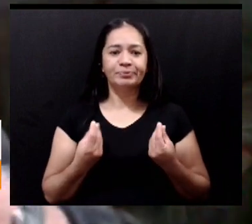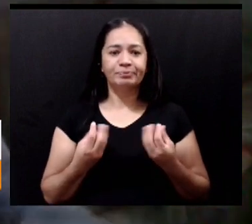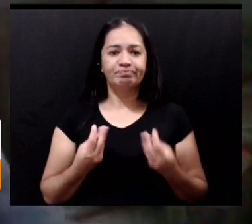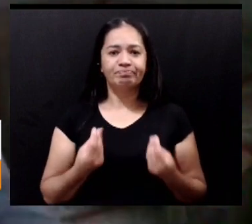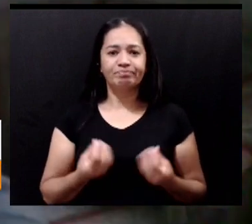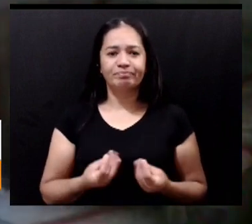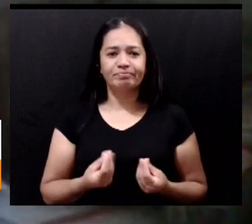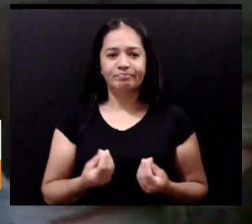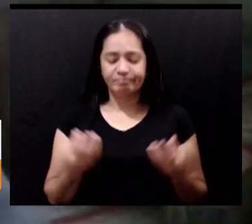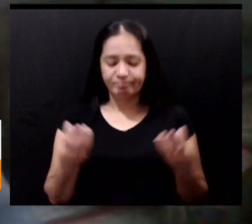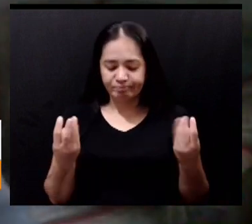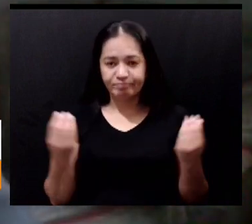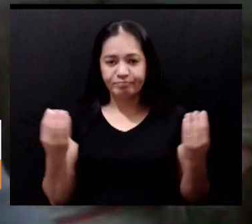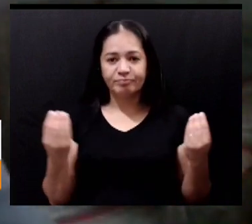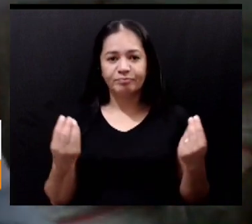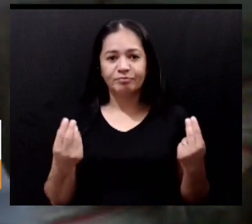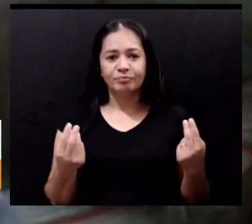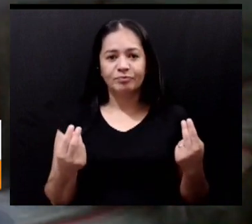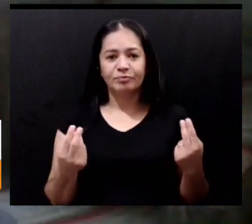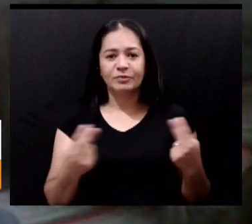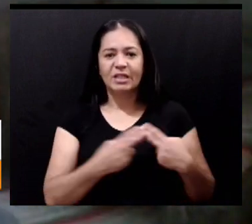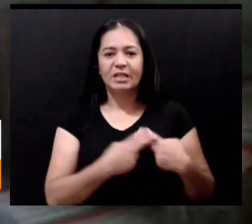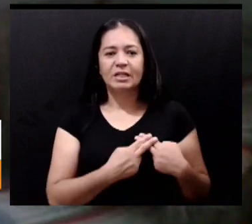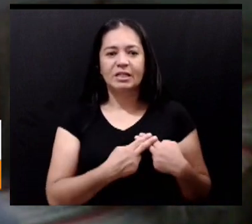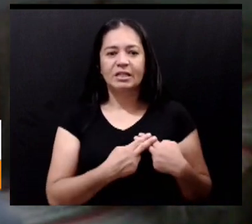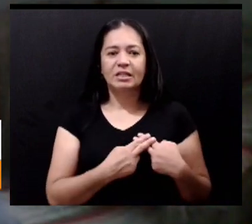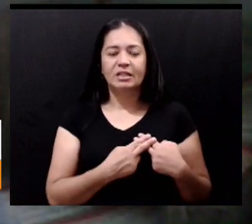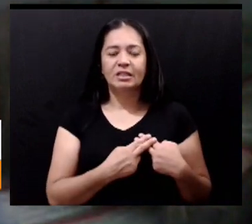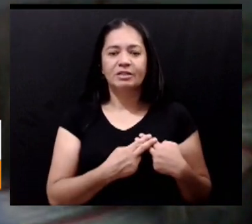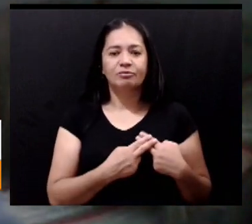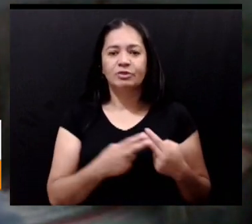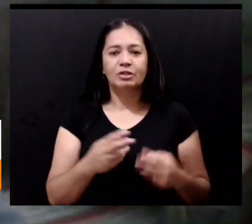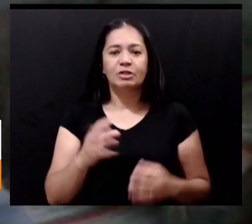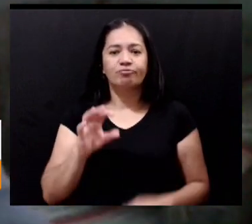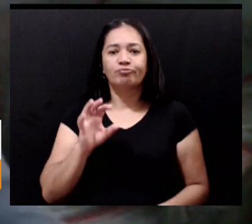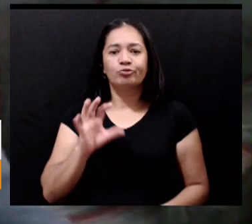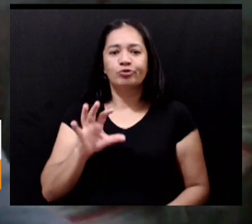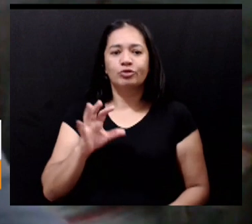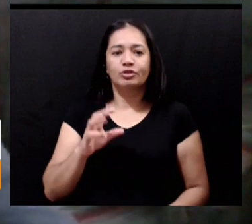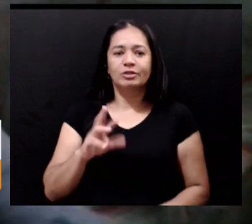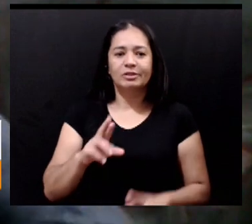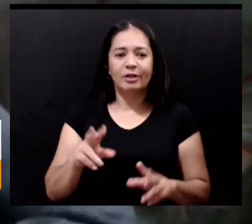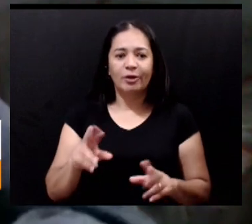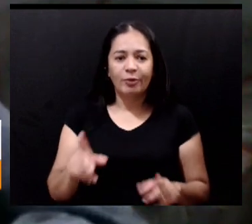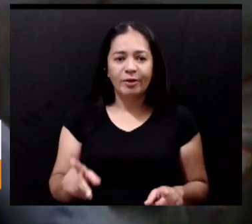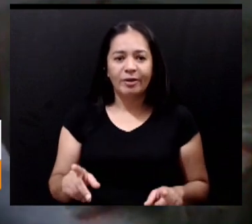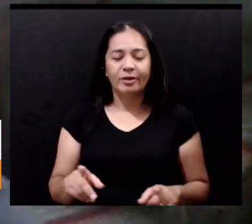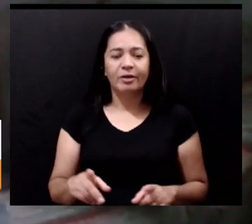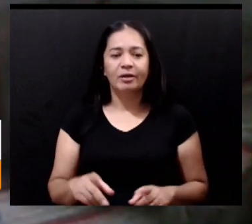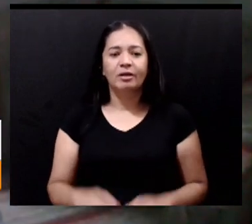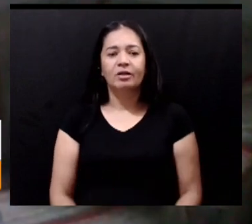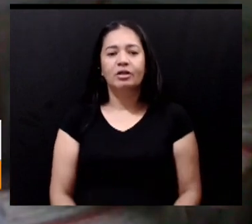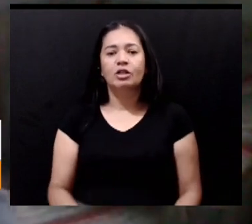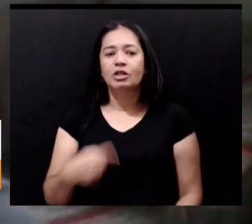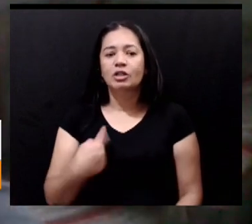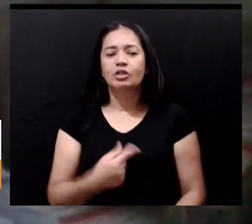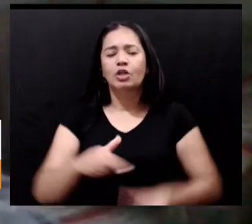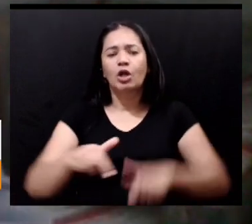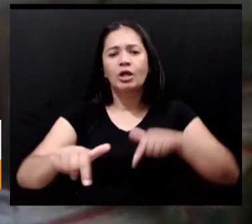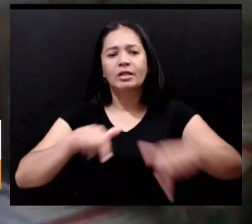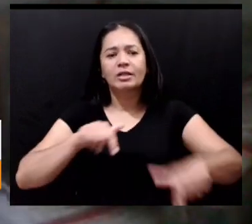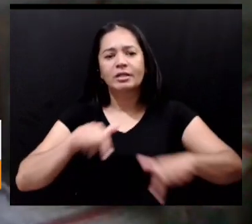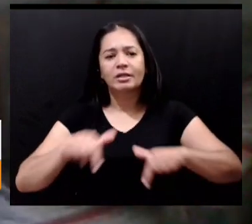ele não é um estado, ele é um processo. Então, como tal, não existem as fases. O que a gente trabalha?